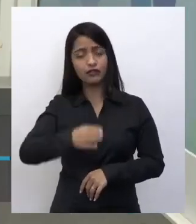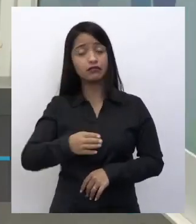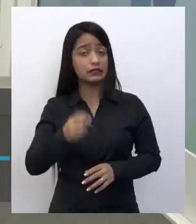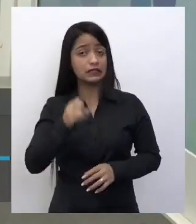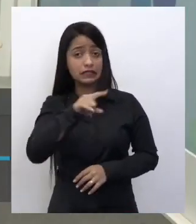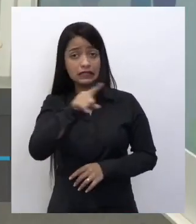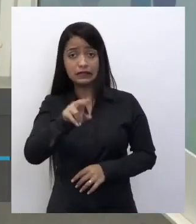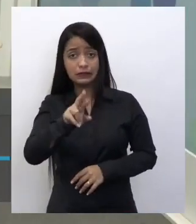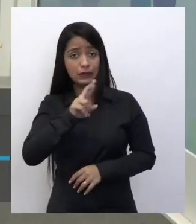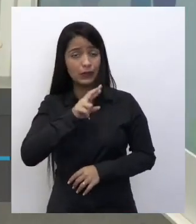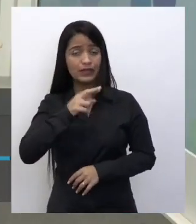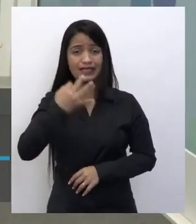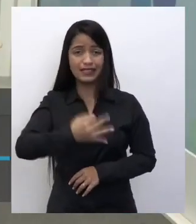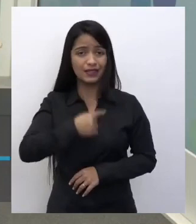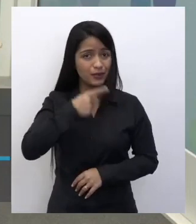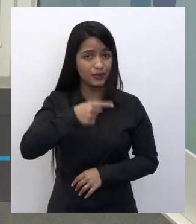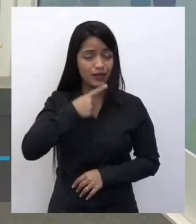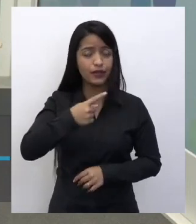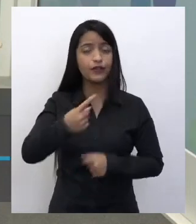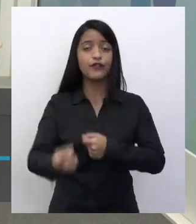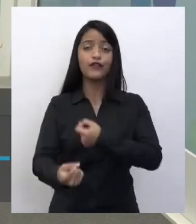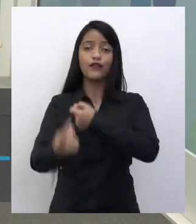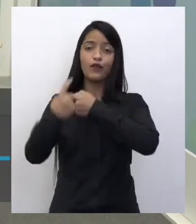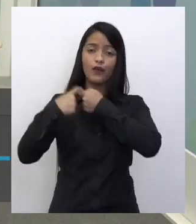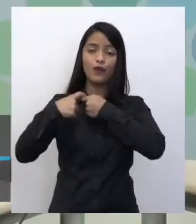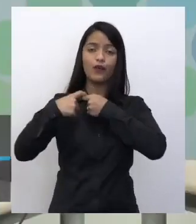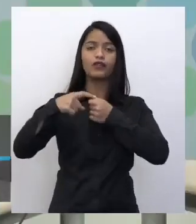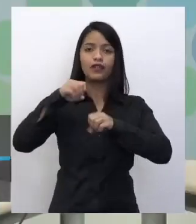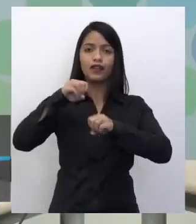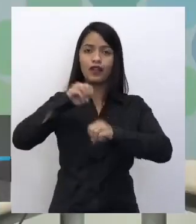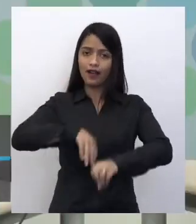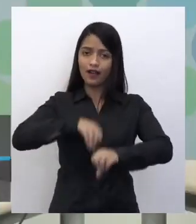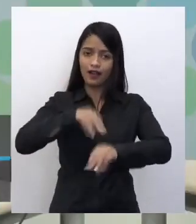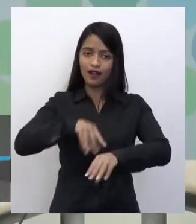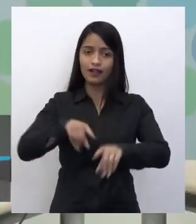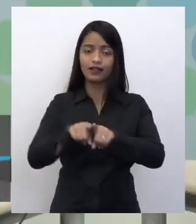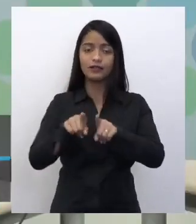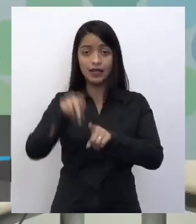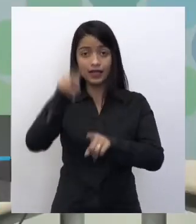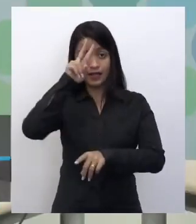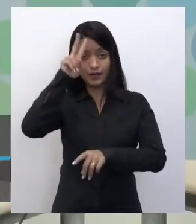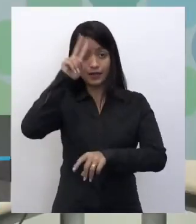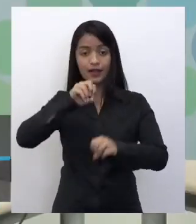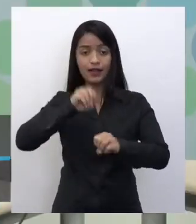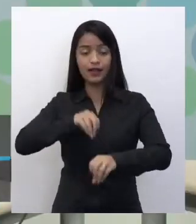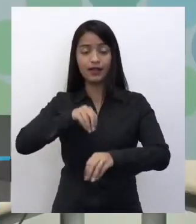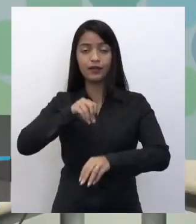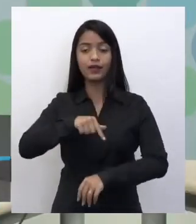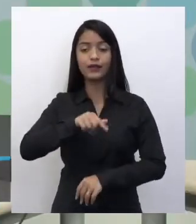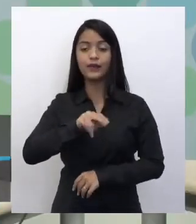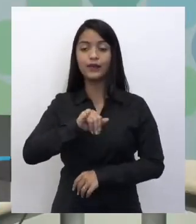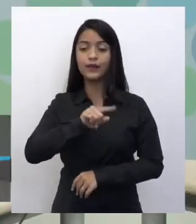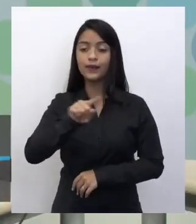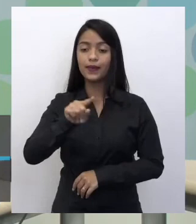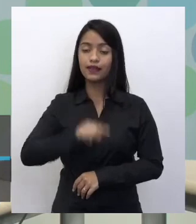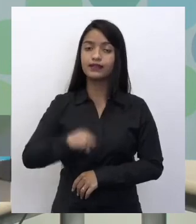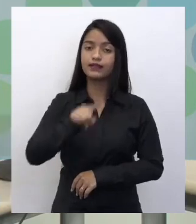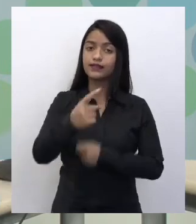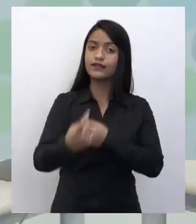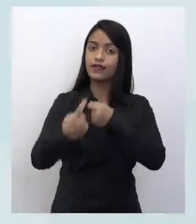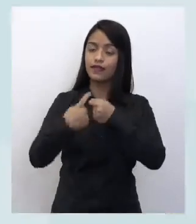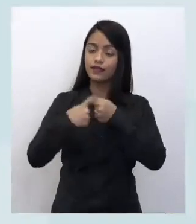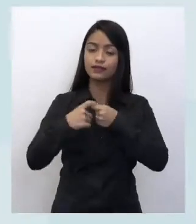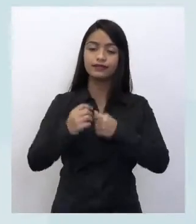acertar, retoma lá as aulas que nós fizemos, retoma a aula do quiz também, que a gente retomou um pouquinho, tá? Então, vamos se atentar aqui para o que vocês não